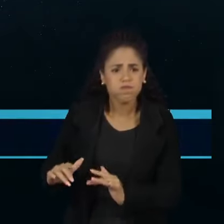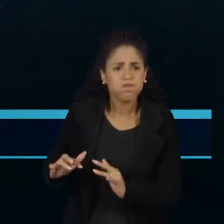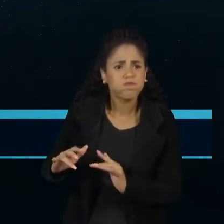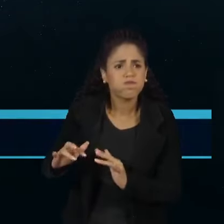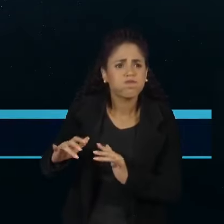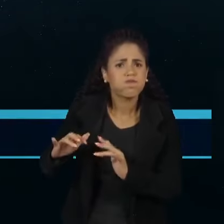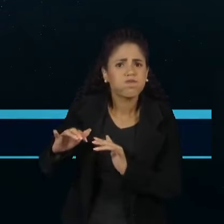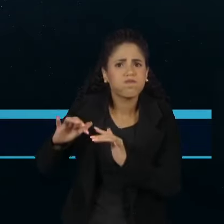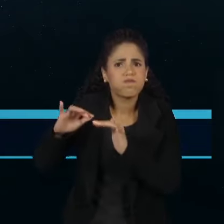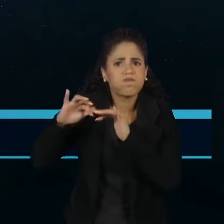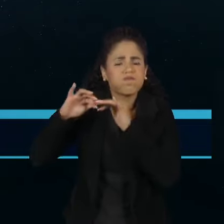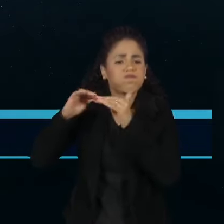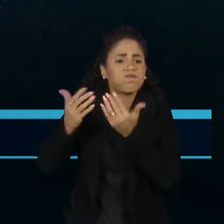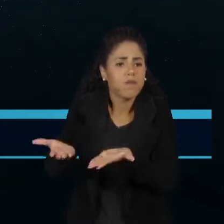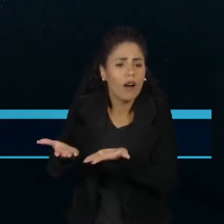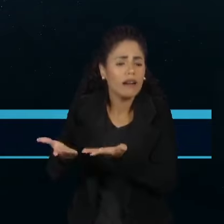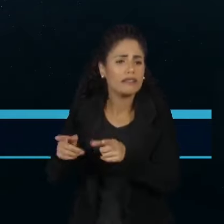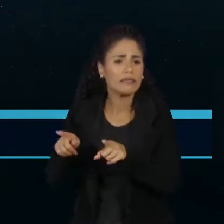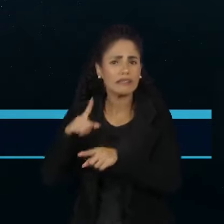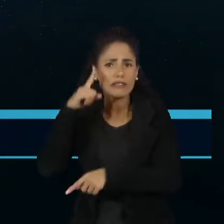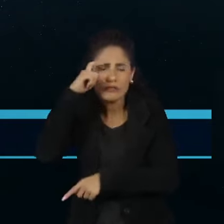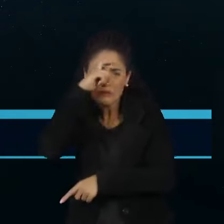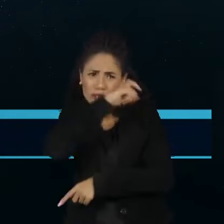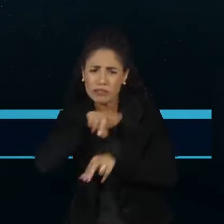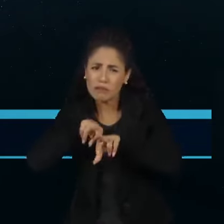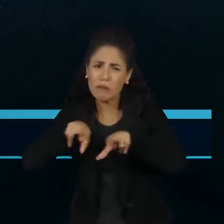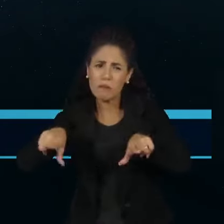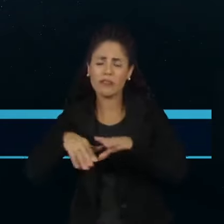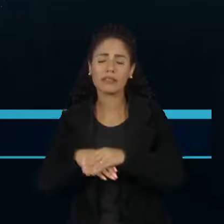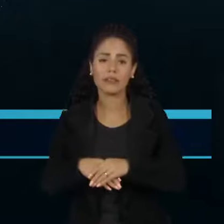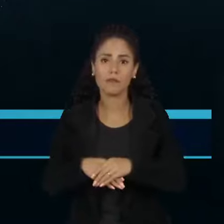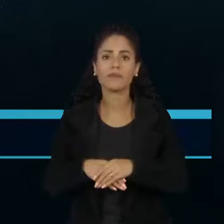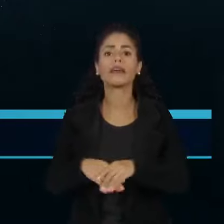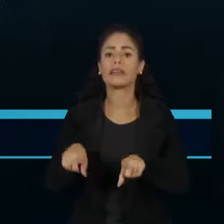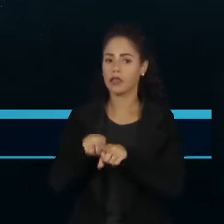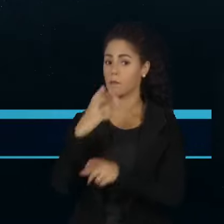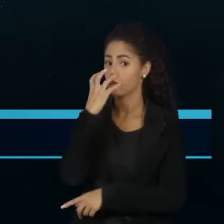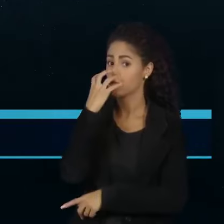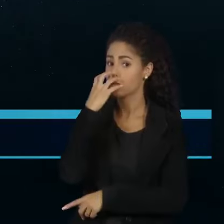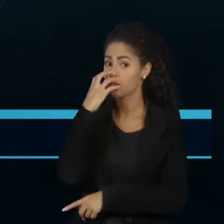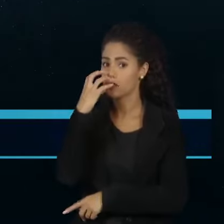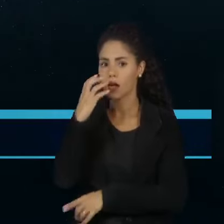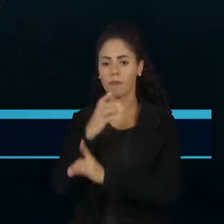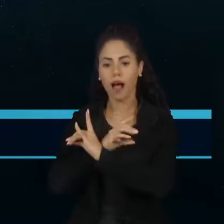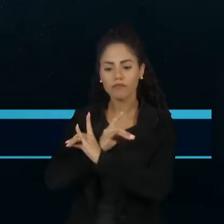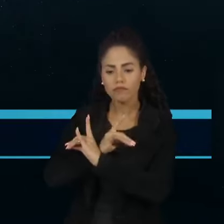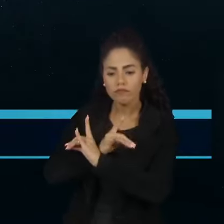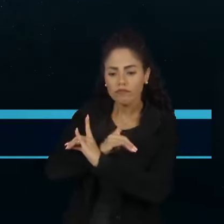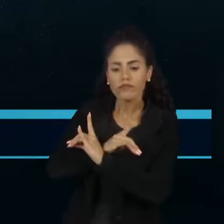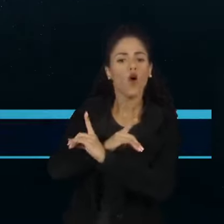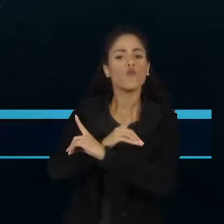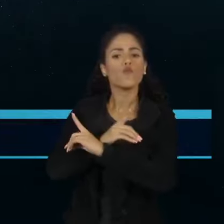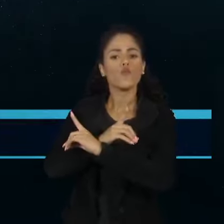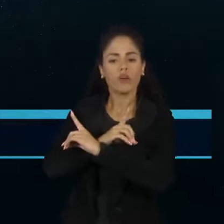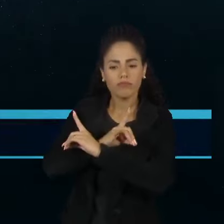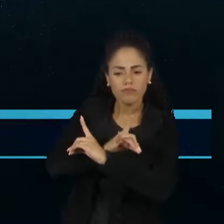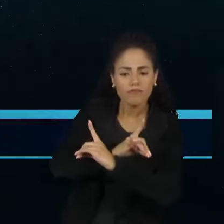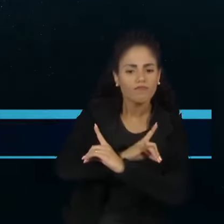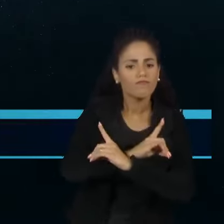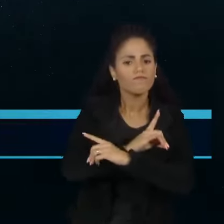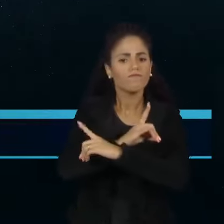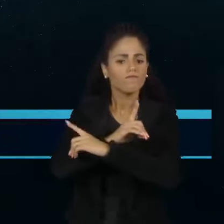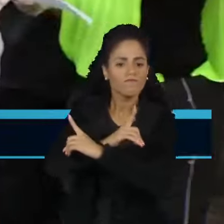Água, mortadela, salamito que tinha. Até os cães que atuaram nas tragédias de Mariana e Brumadinho começaram a